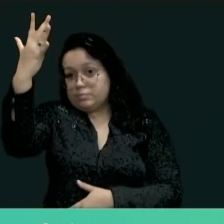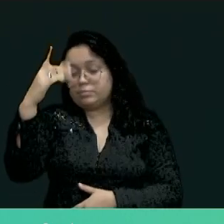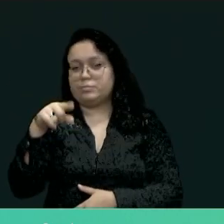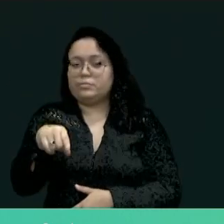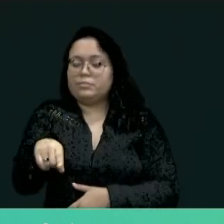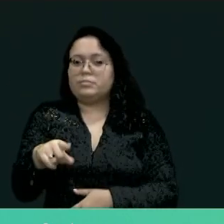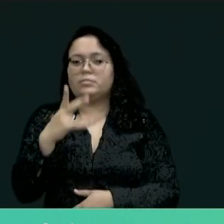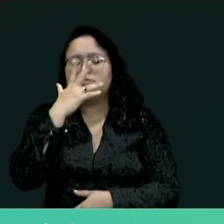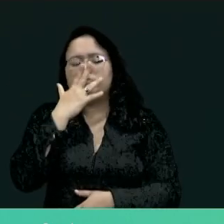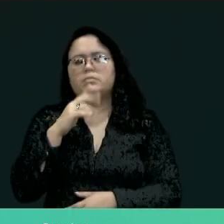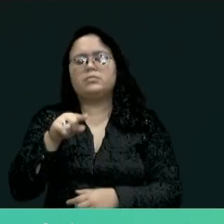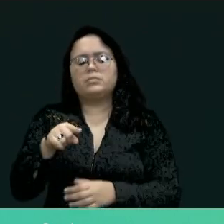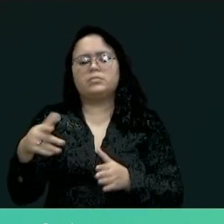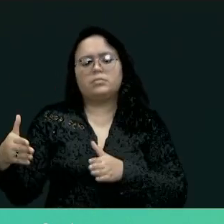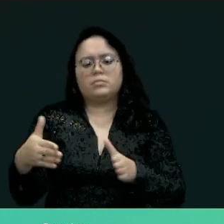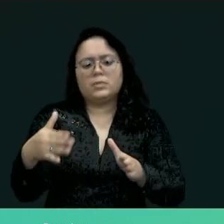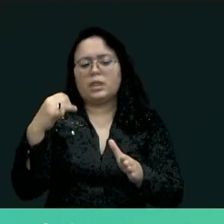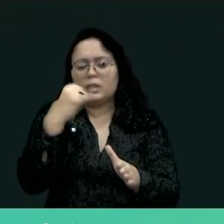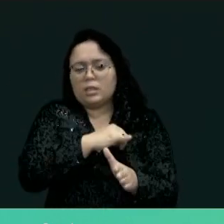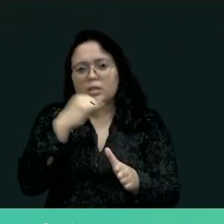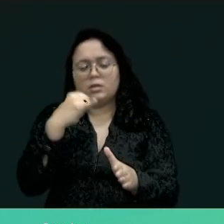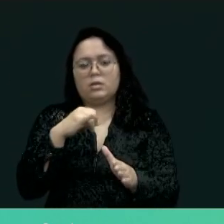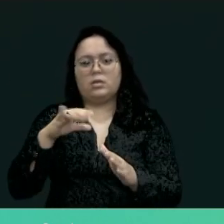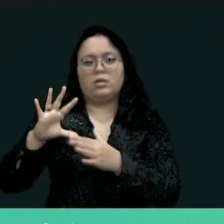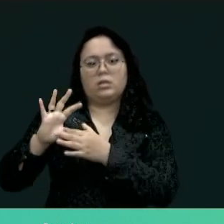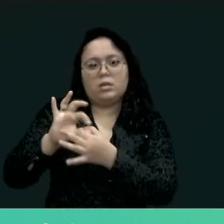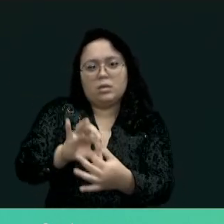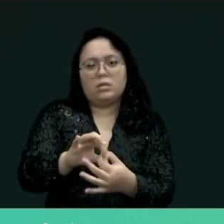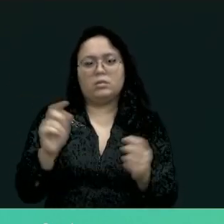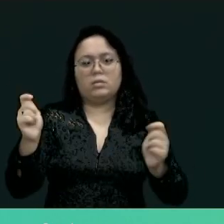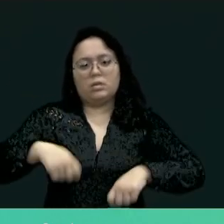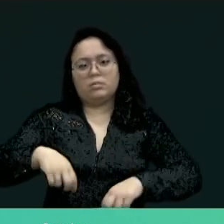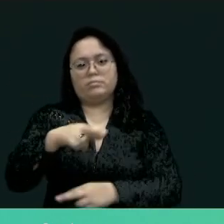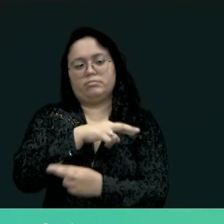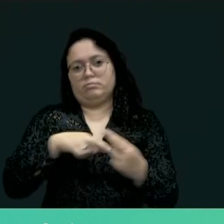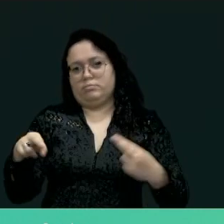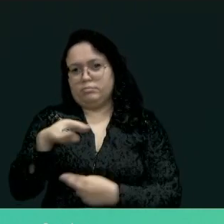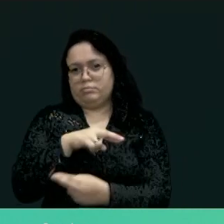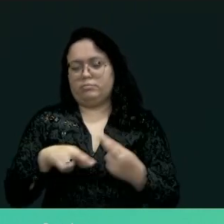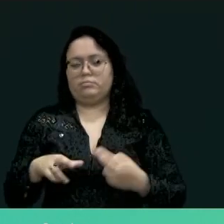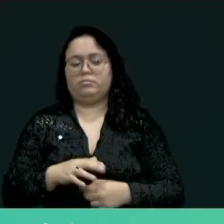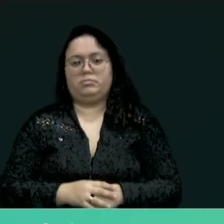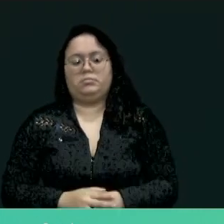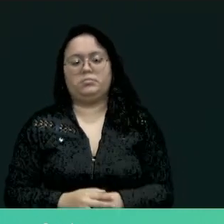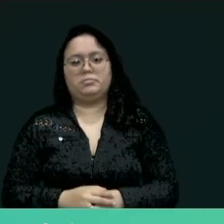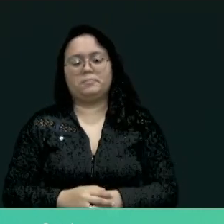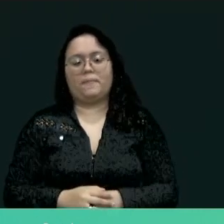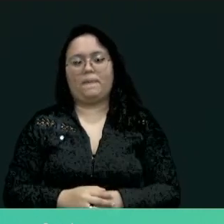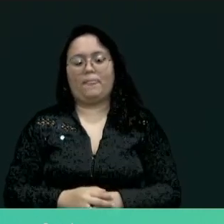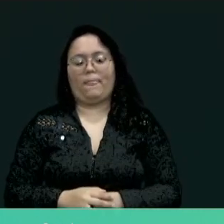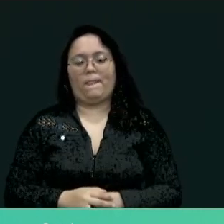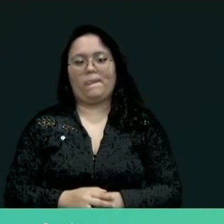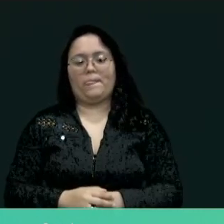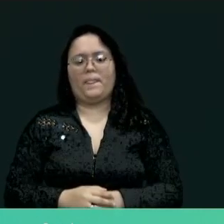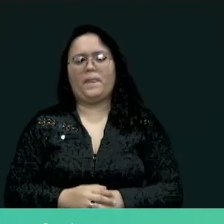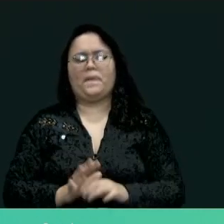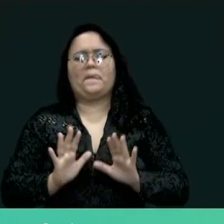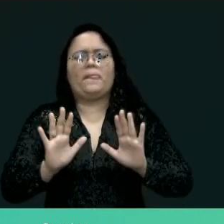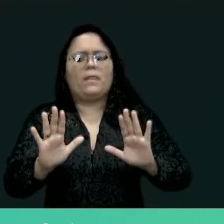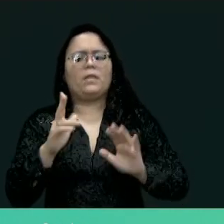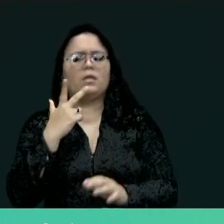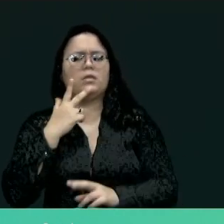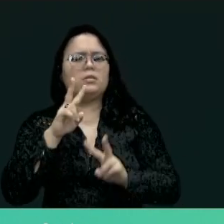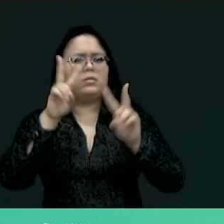já que a nossa matriz elétrica é tão renovável. E quando nós falamos de matriz